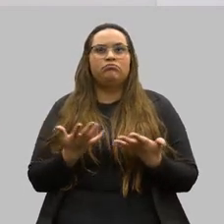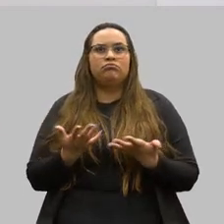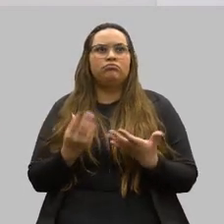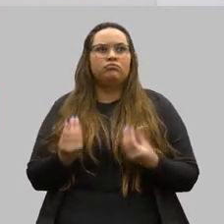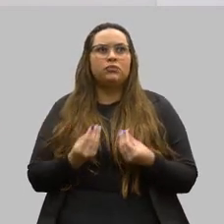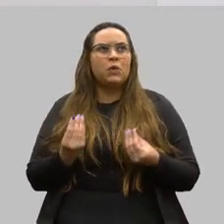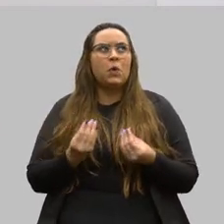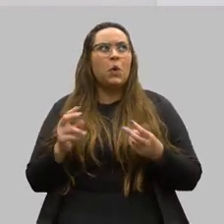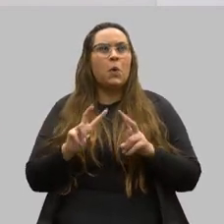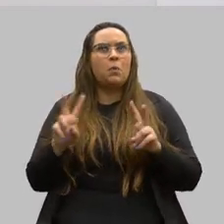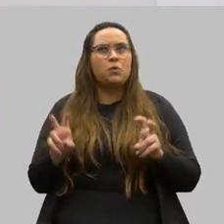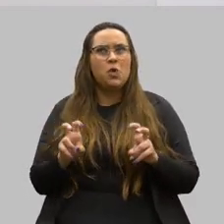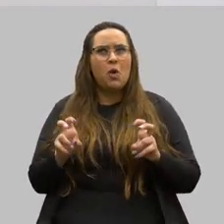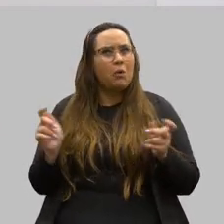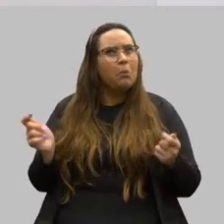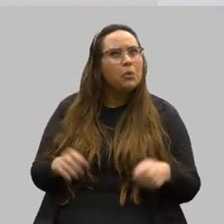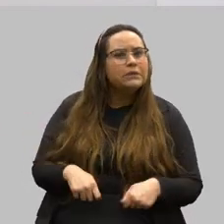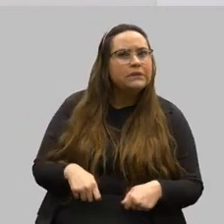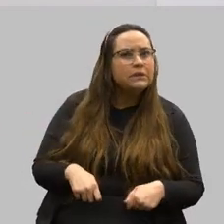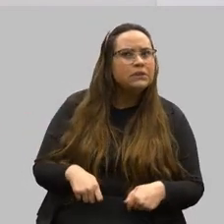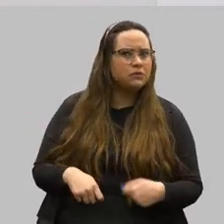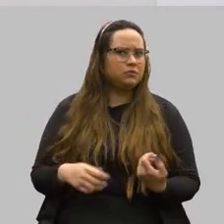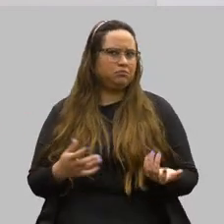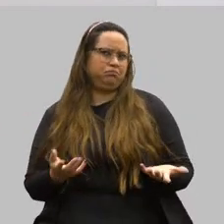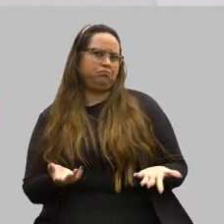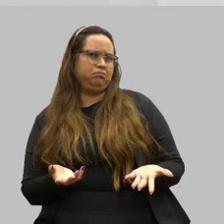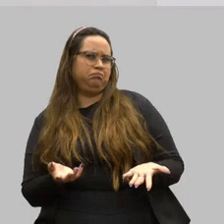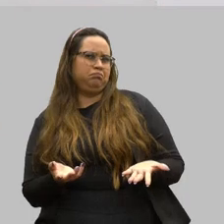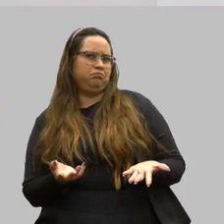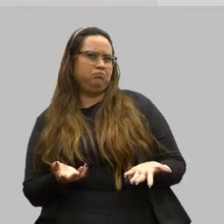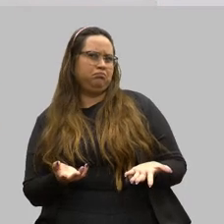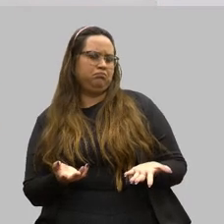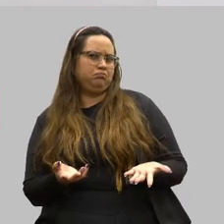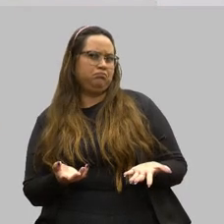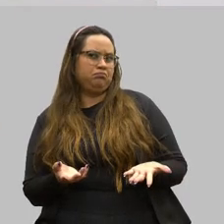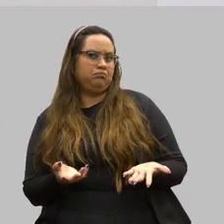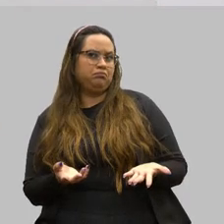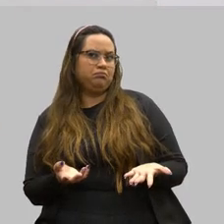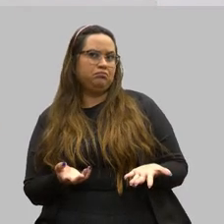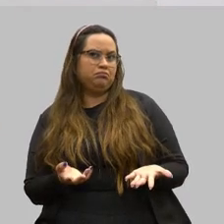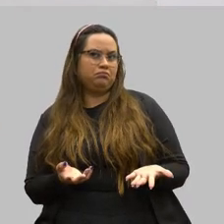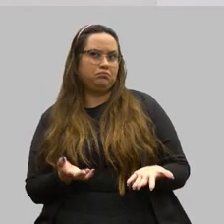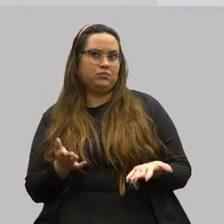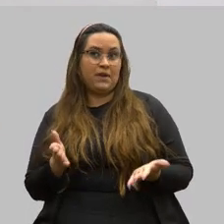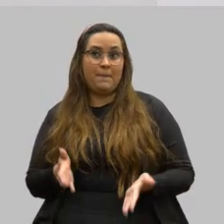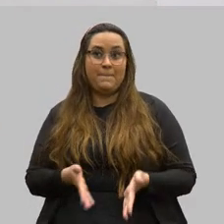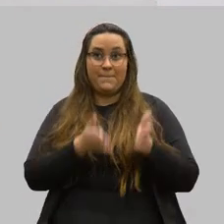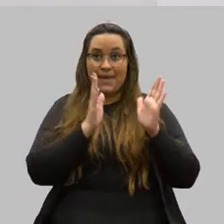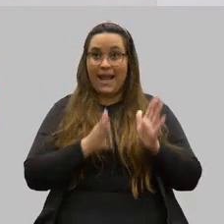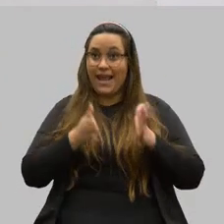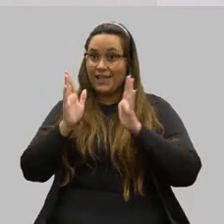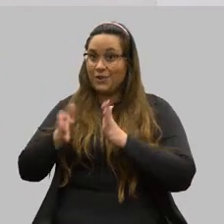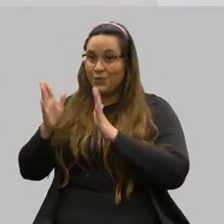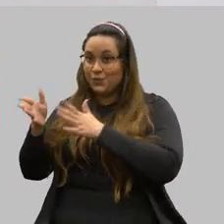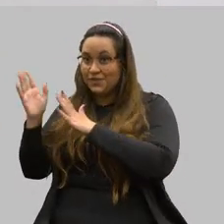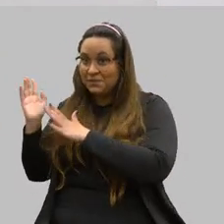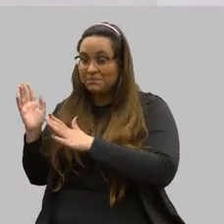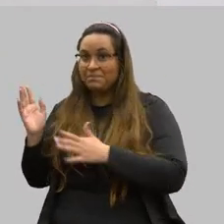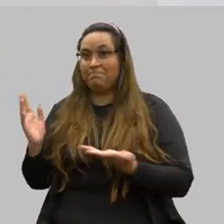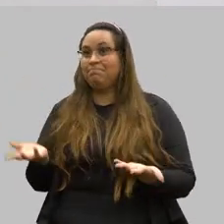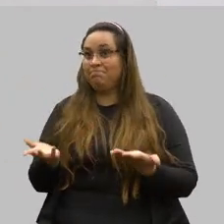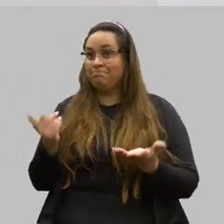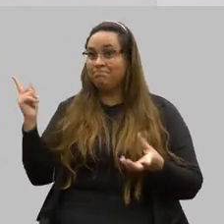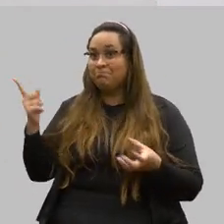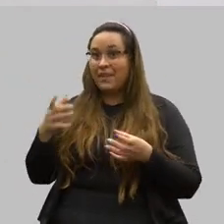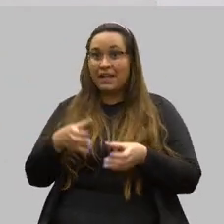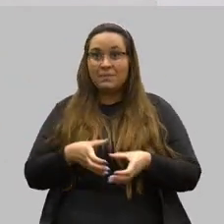essa situação é possível né um prédio com a dimensão eh prédios desculpa com a dimensão da cidade